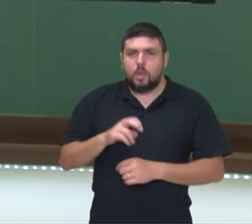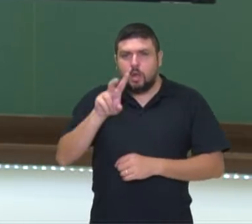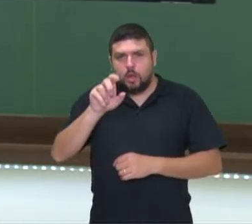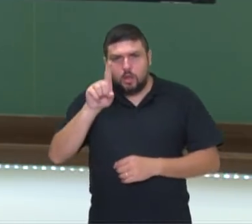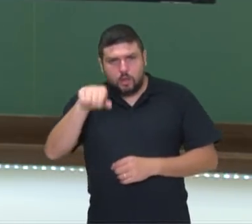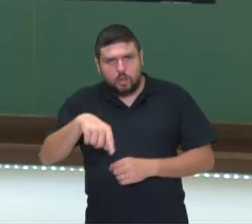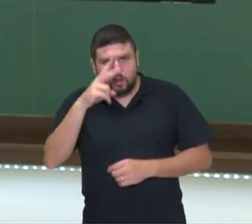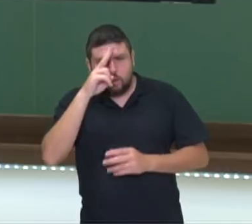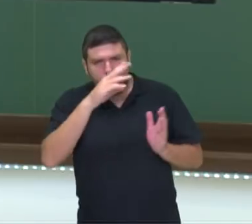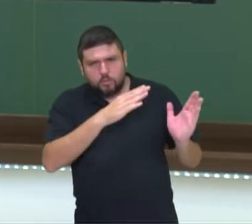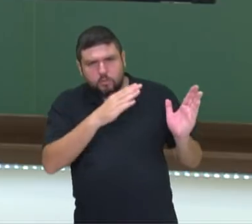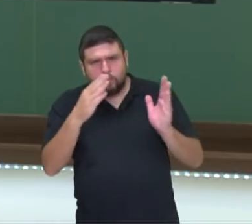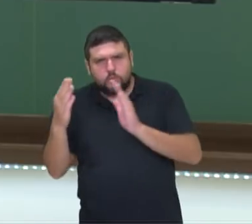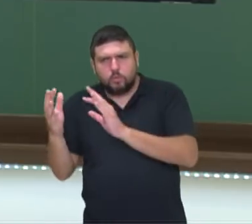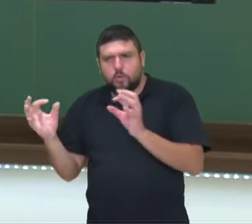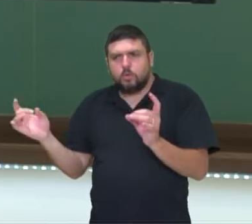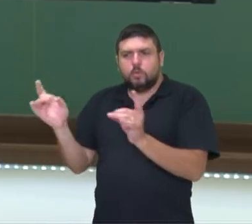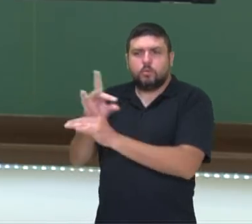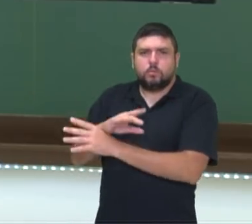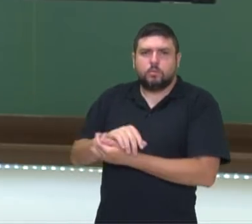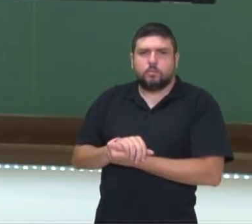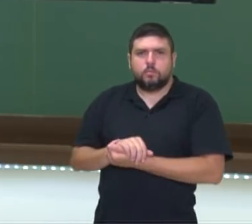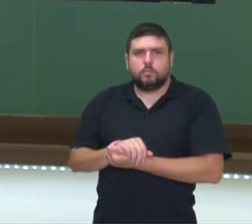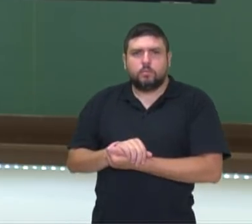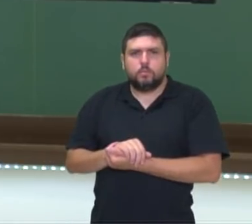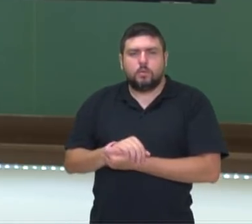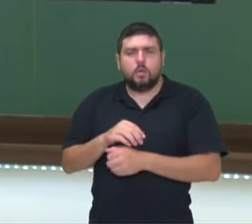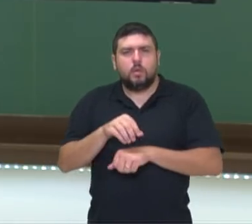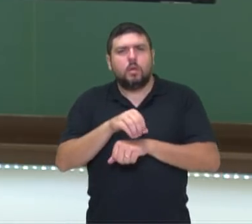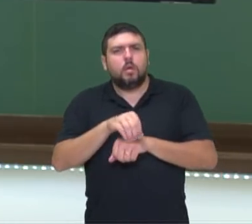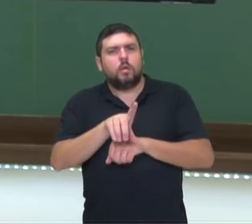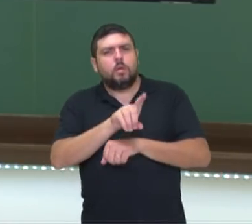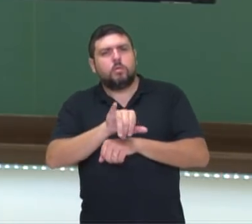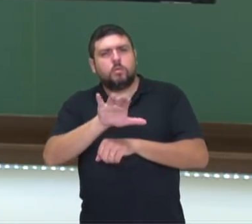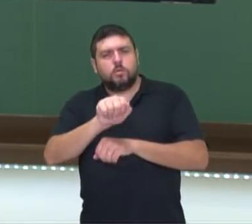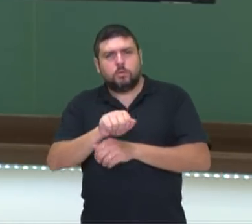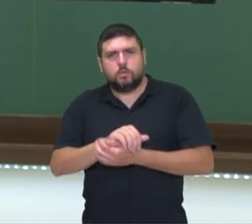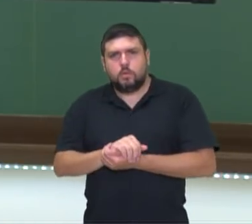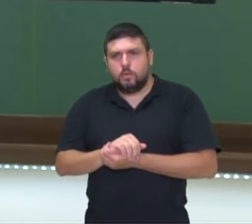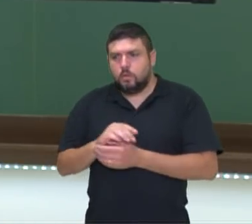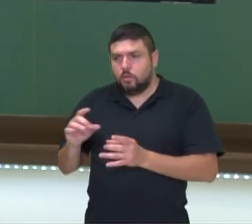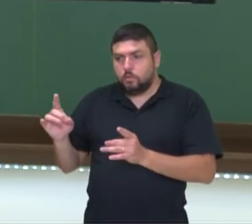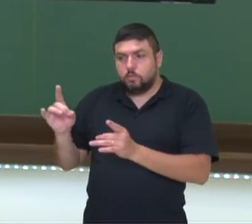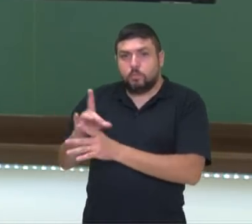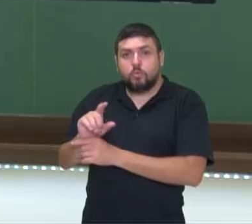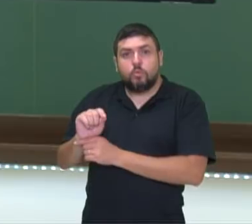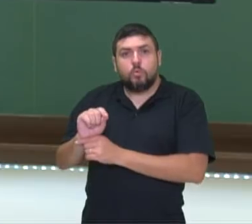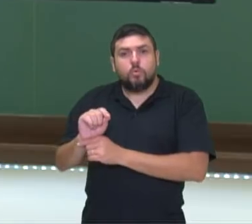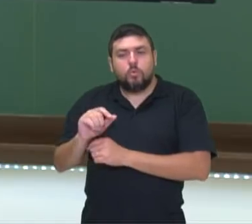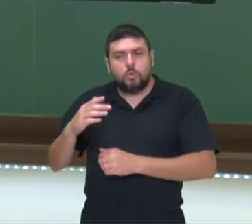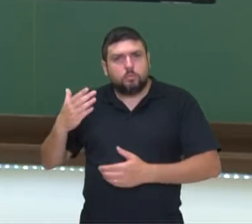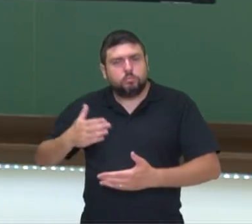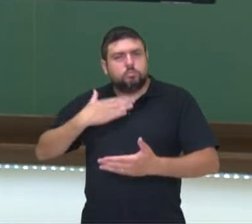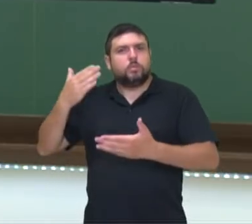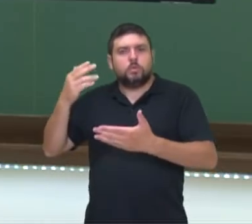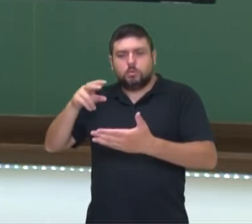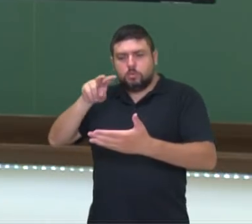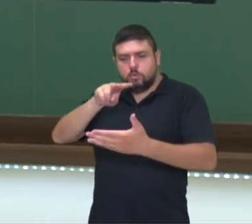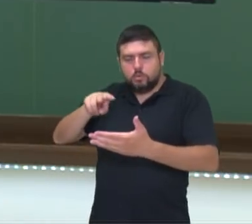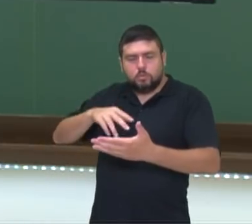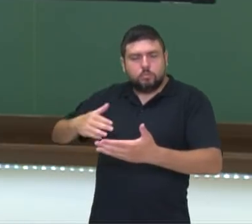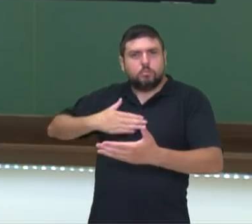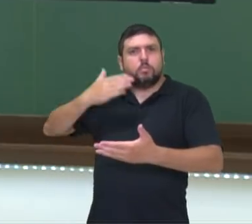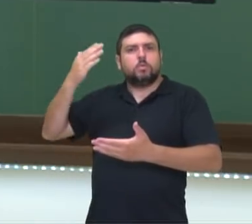que temos. O fim, uma dica, ele deve ser sempre o inesperado do leitor. Você